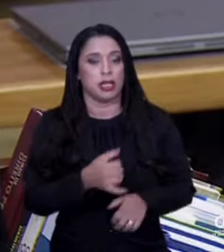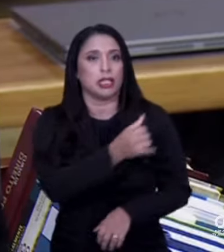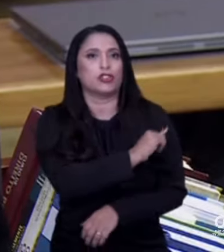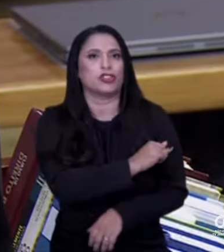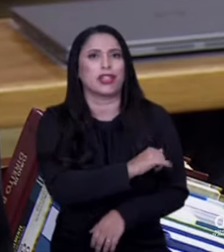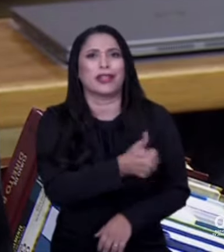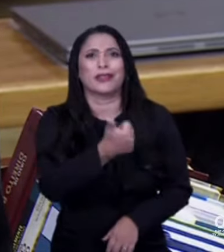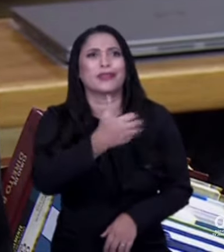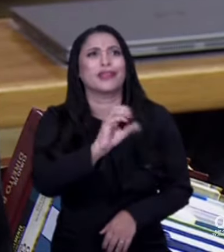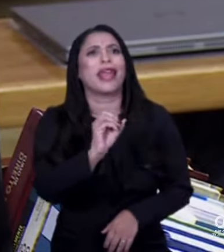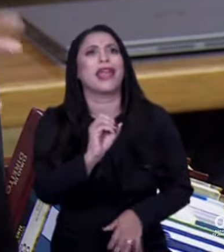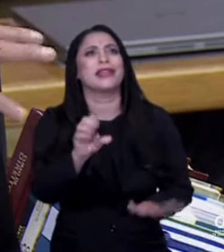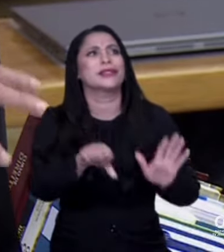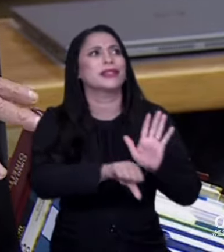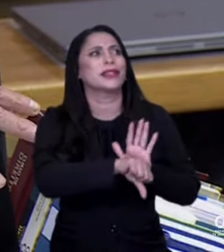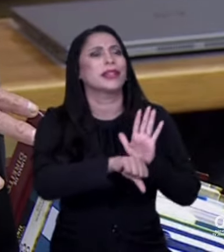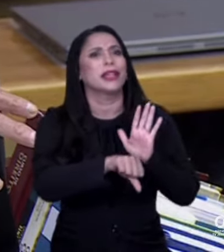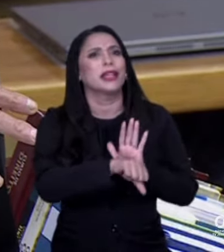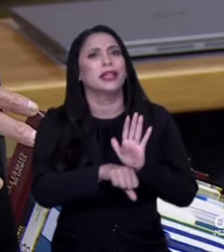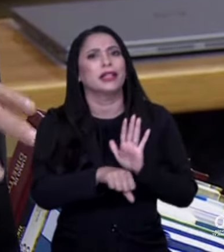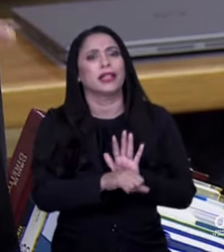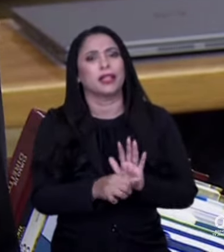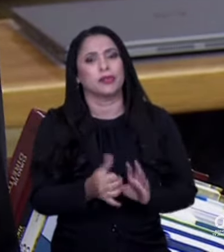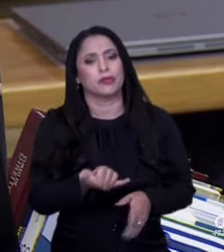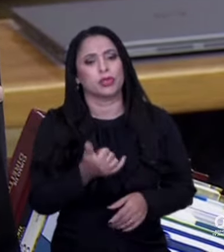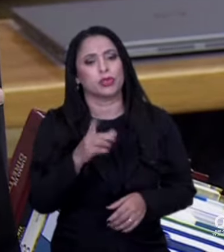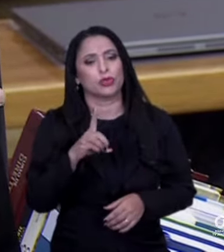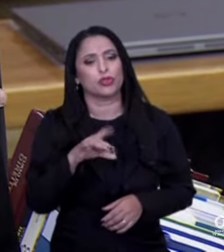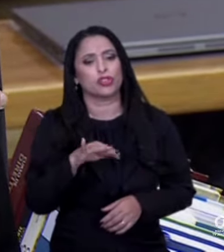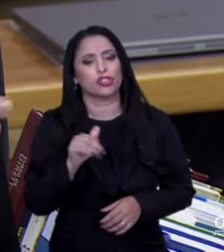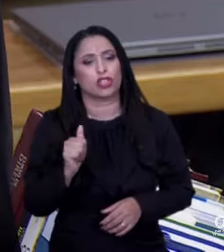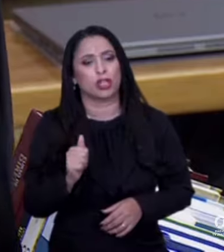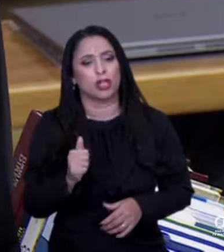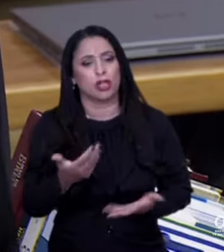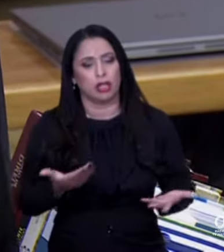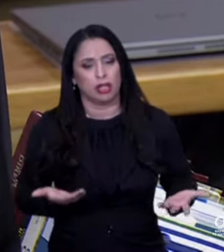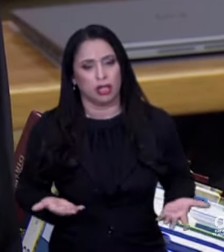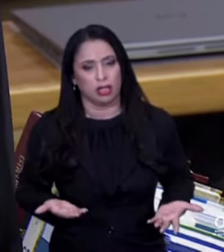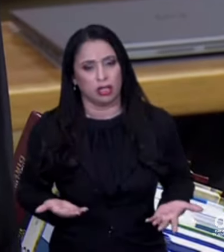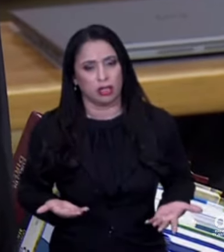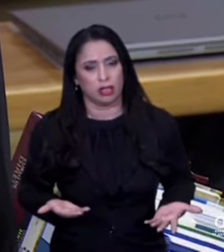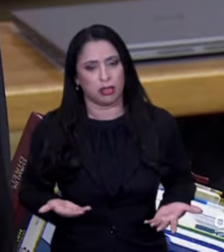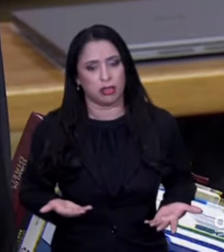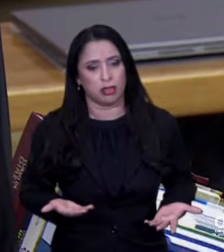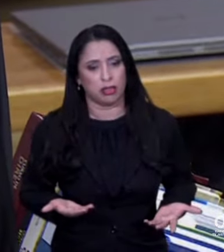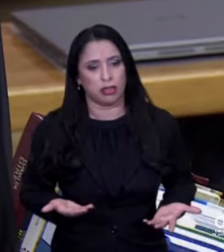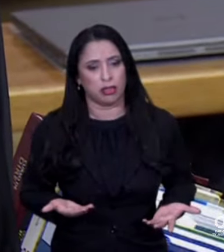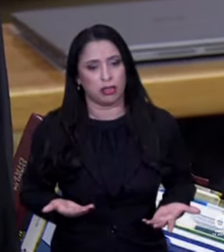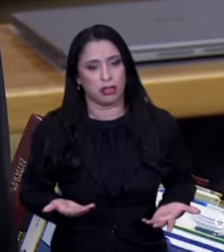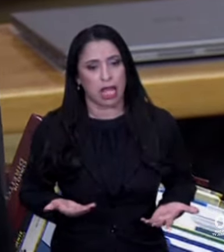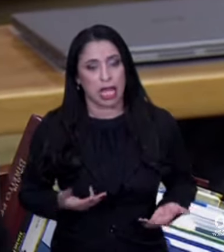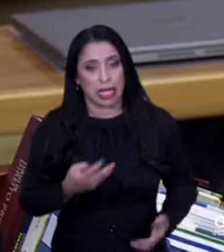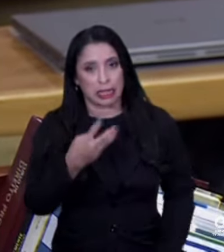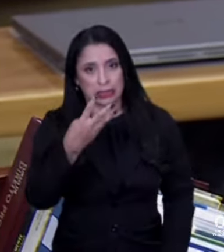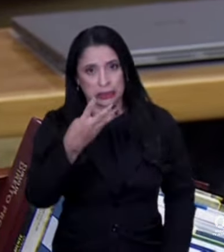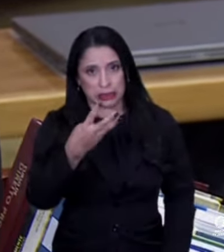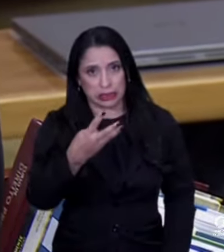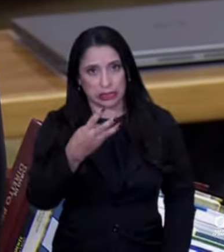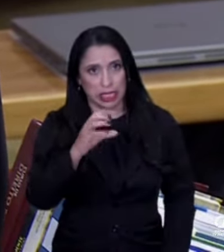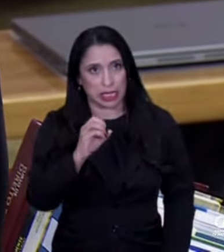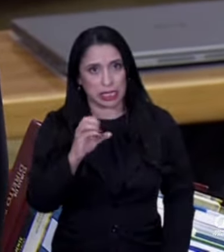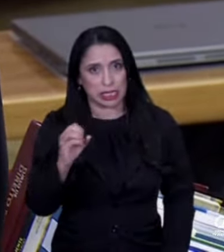incidentes por dia. Aí até alguém aqui fez a conta, 10 incidentes por dia são 300